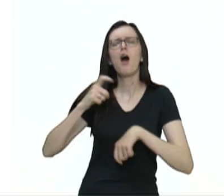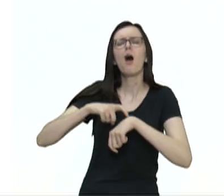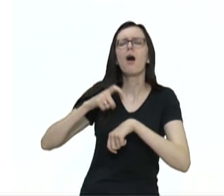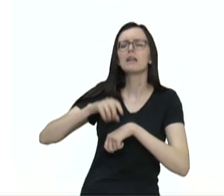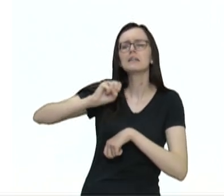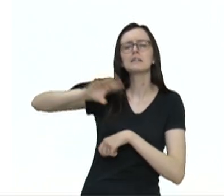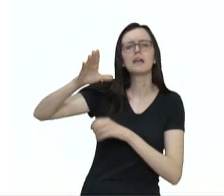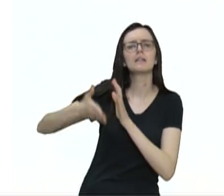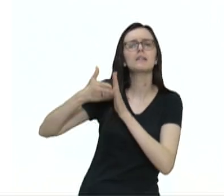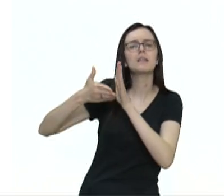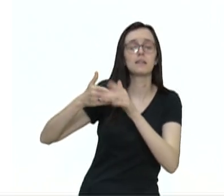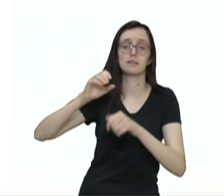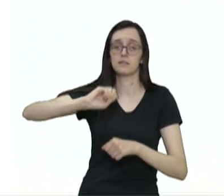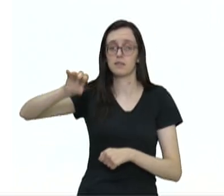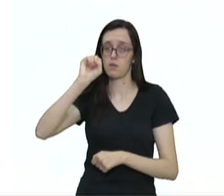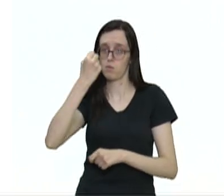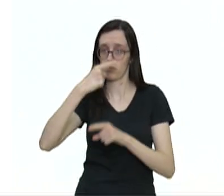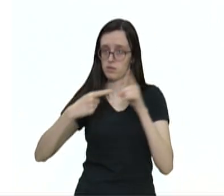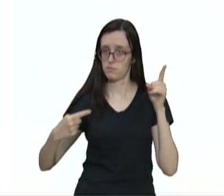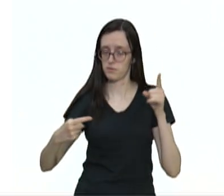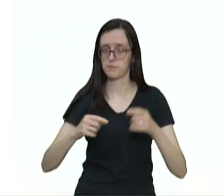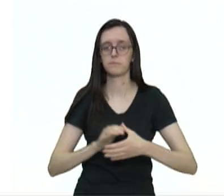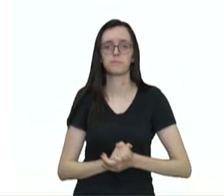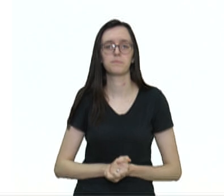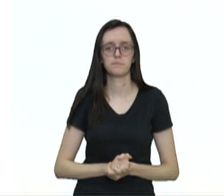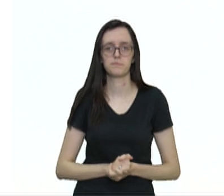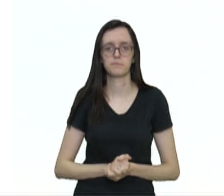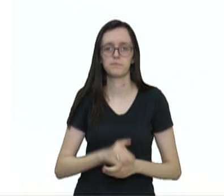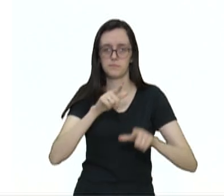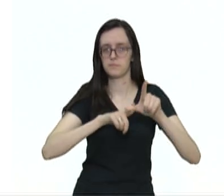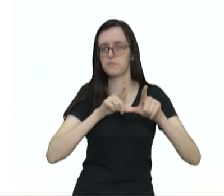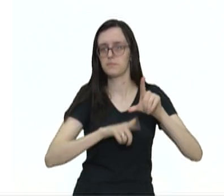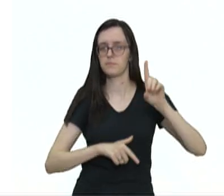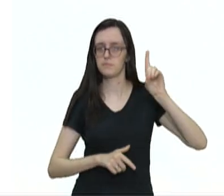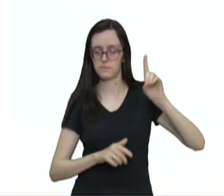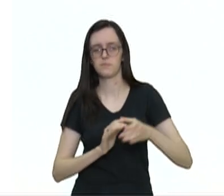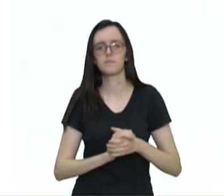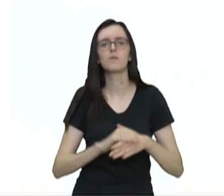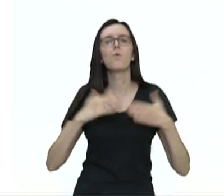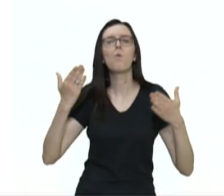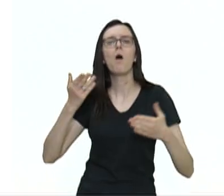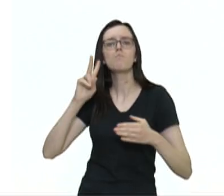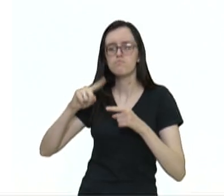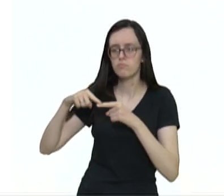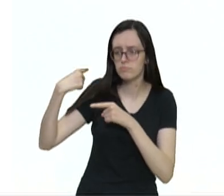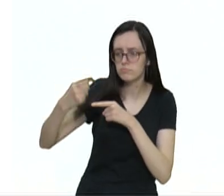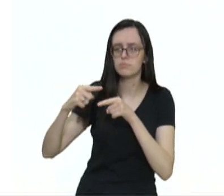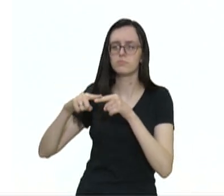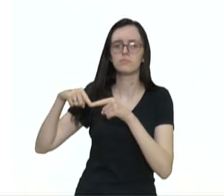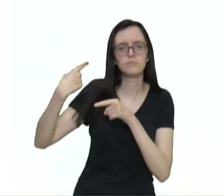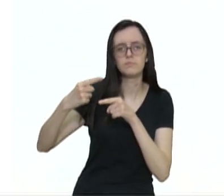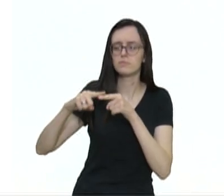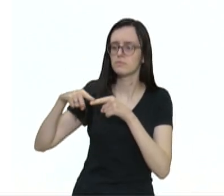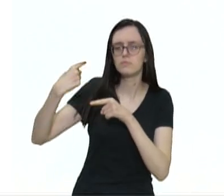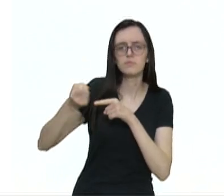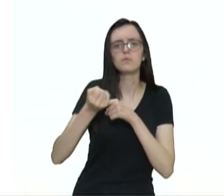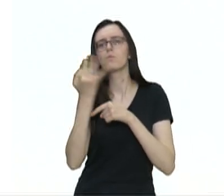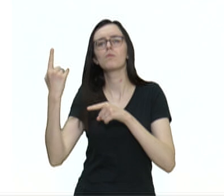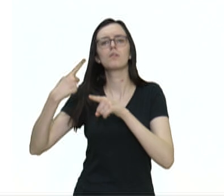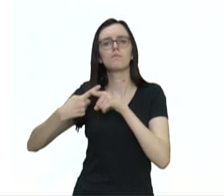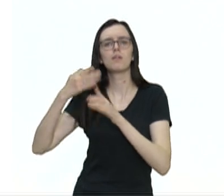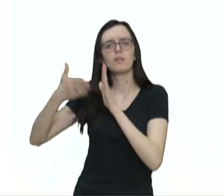às 8h30, 8:30. Letra D, qual é a frequência de quanto em quanto tempo esse trem